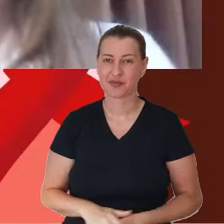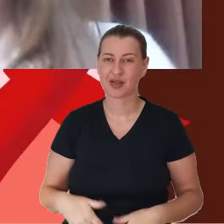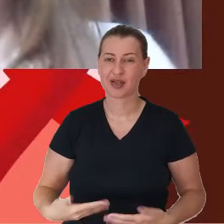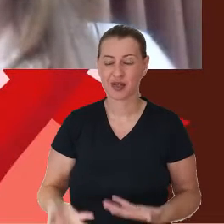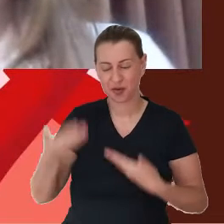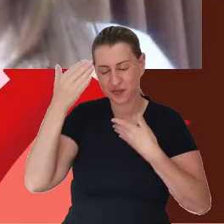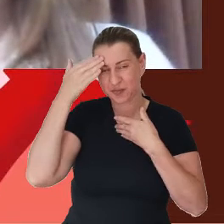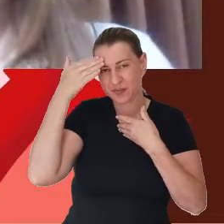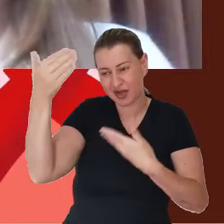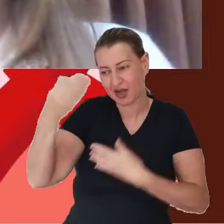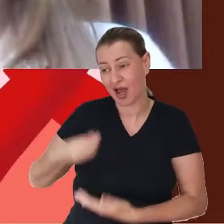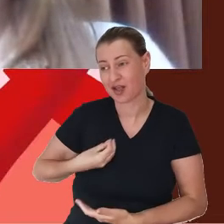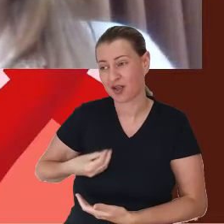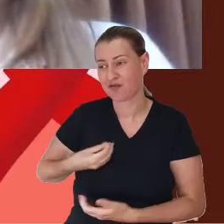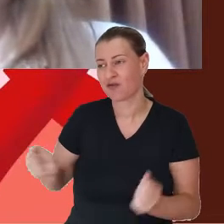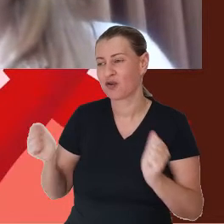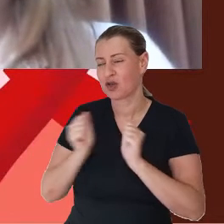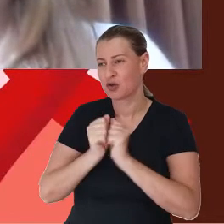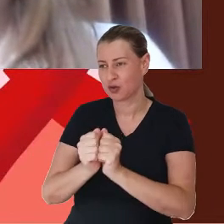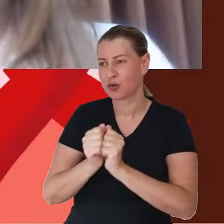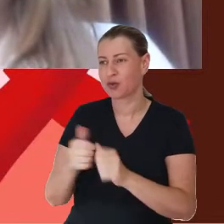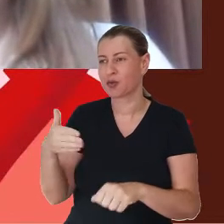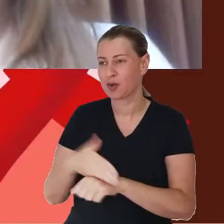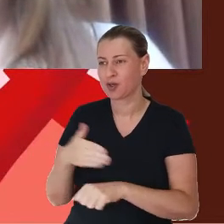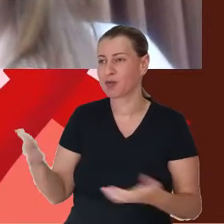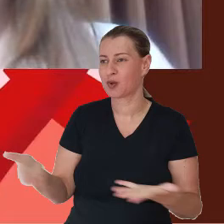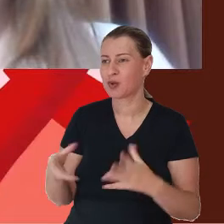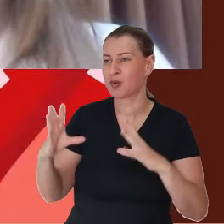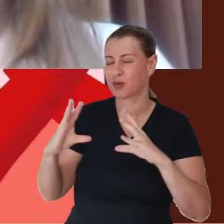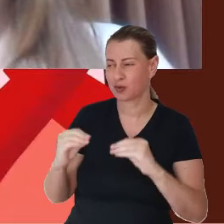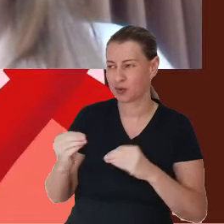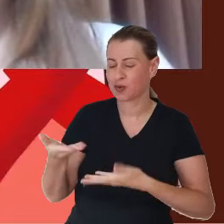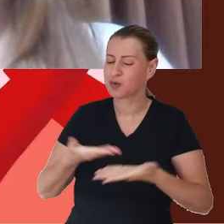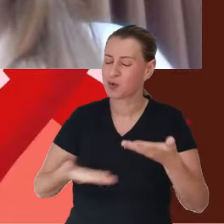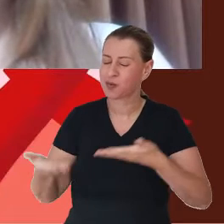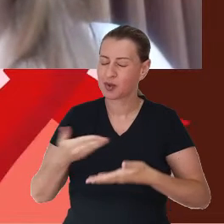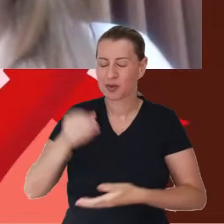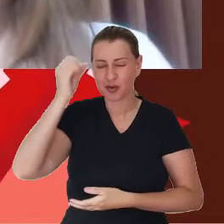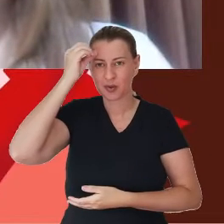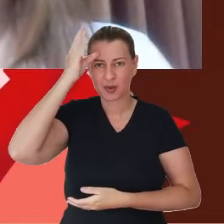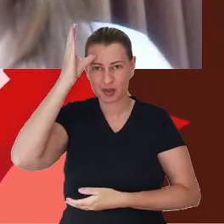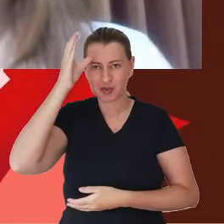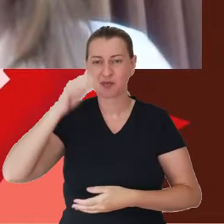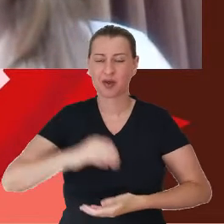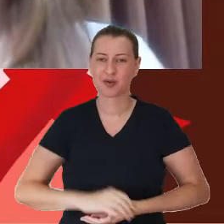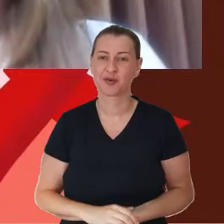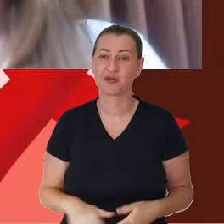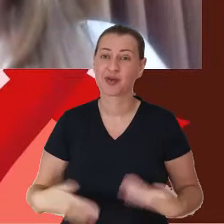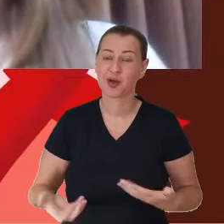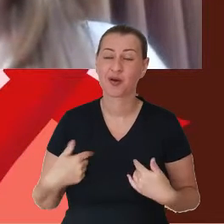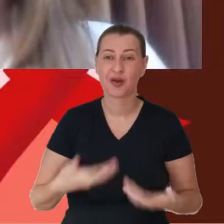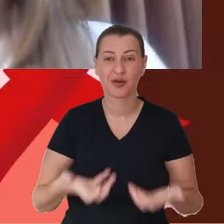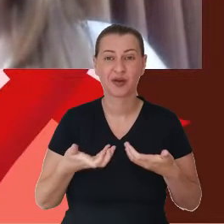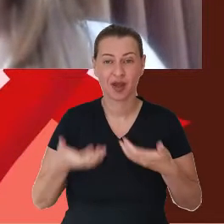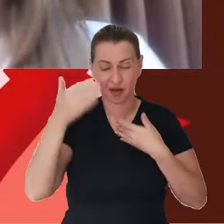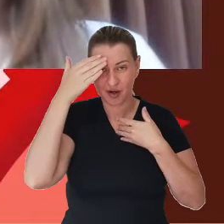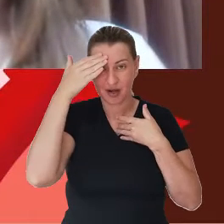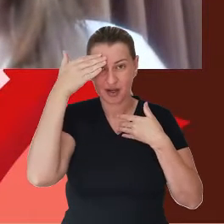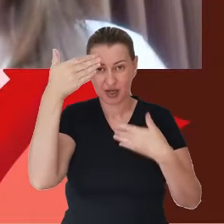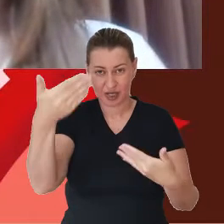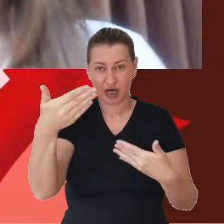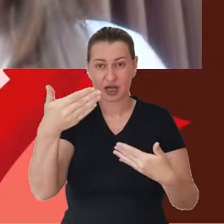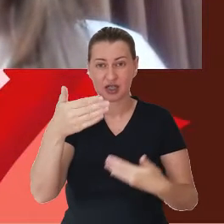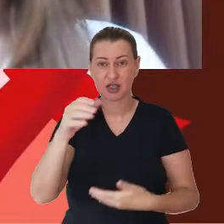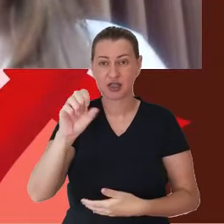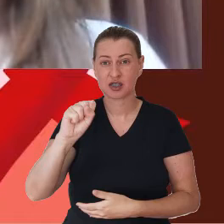Muito obrigado por estar aqui conosco essa noite, compartilhar um pouco do conhecimento em si. Quero agradecer de antemão o SAI,